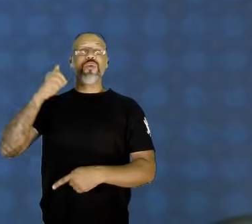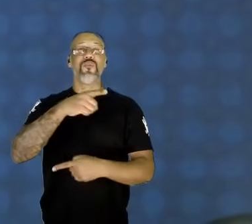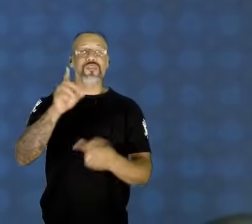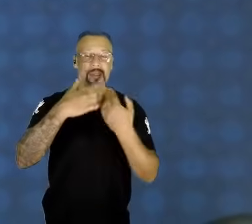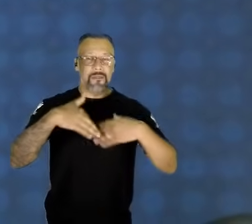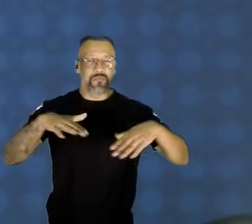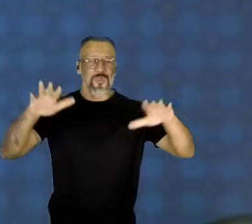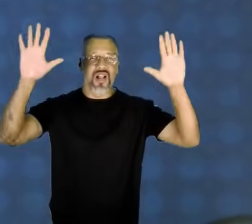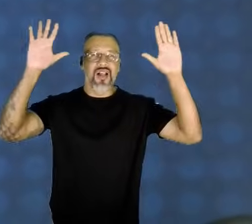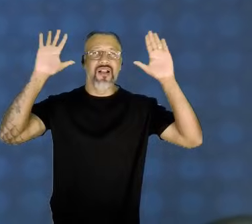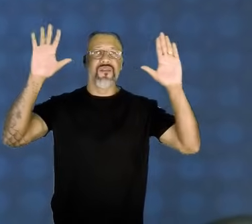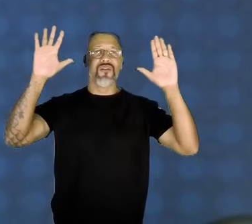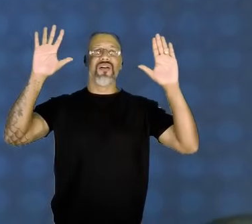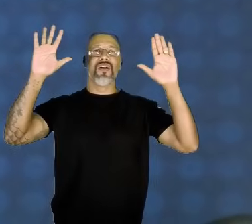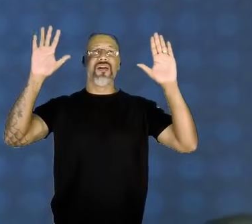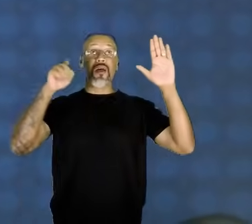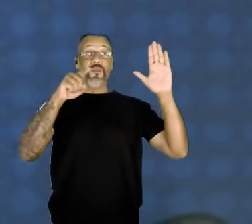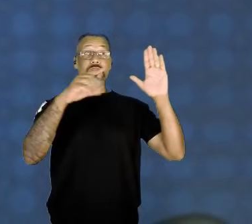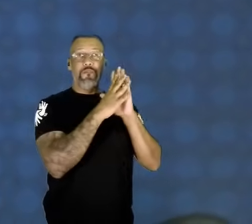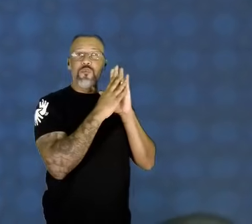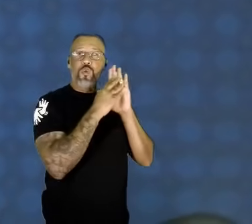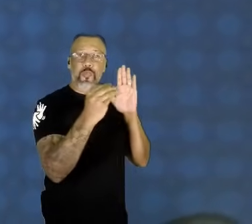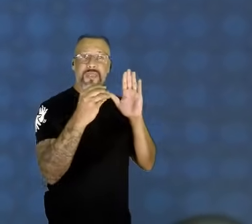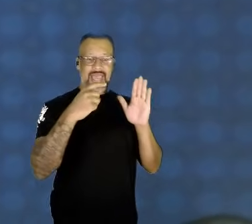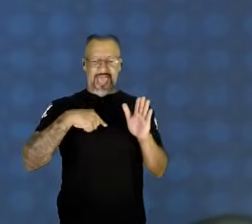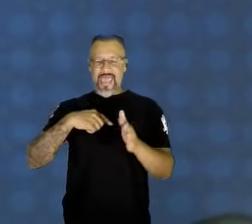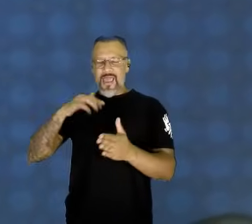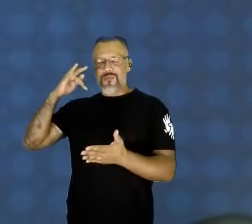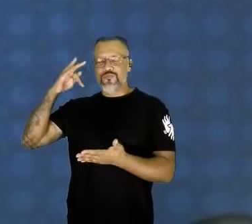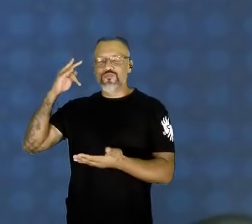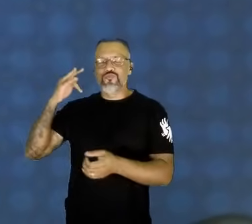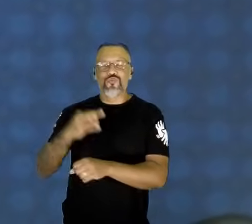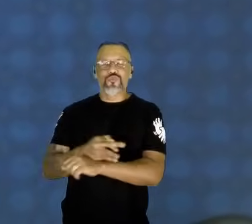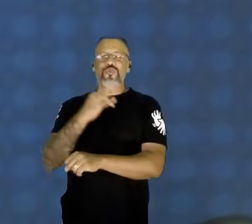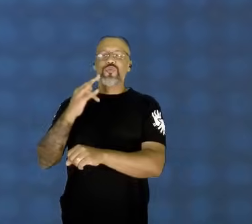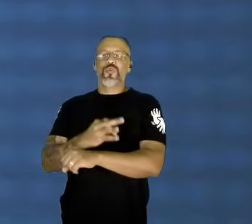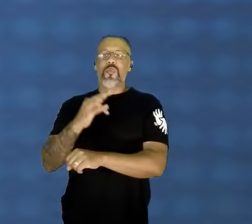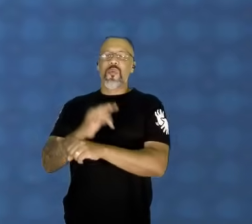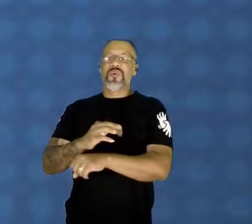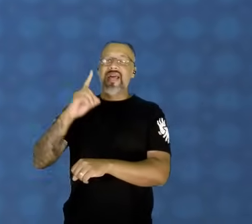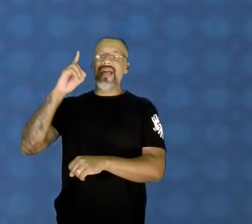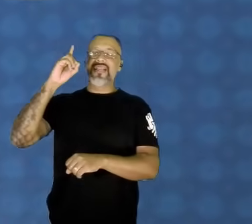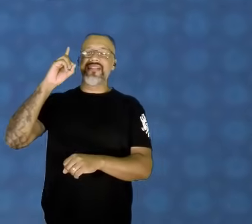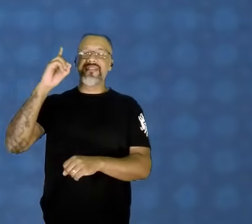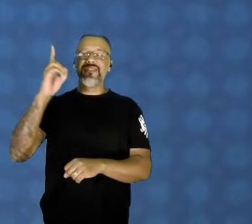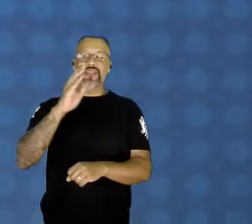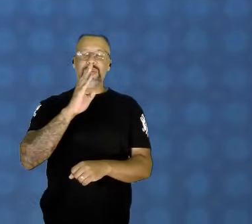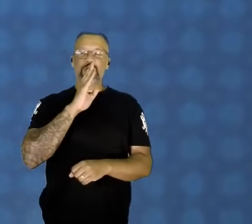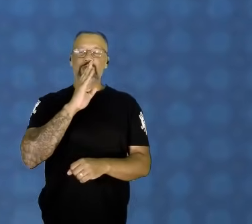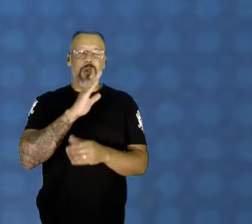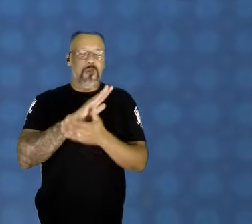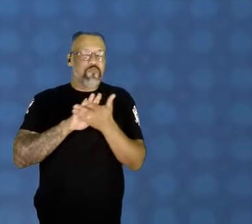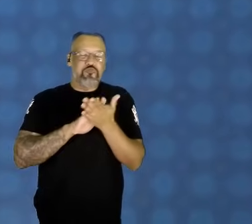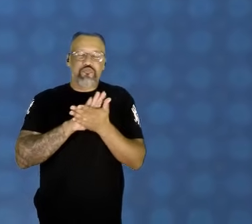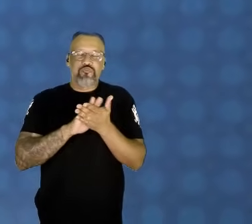bem alto, diga bem alto: eu vou resistir ao silêncio do céu.